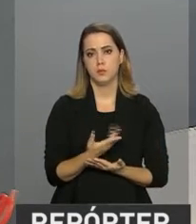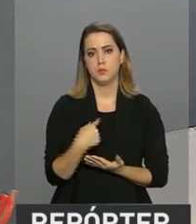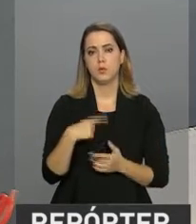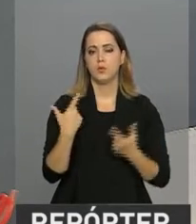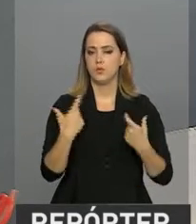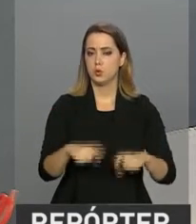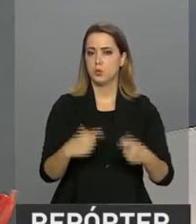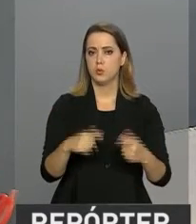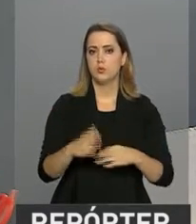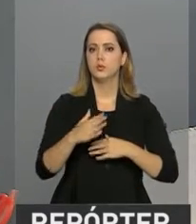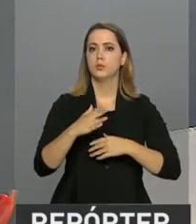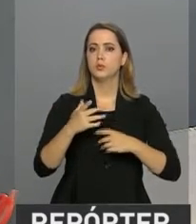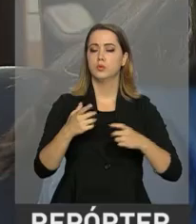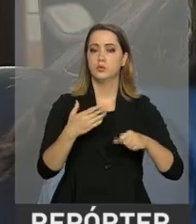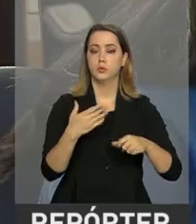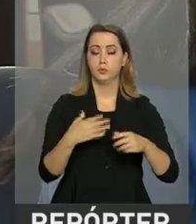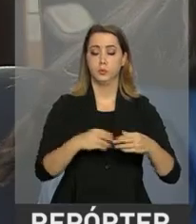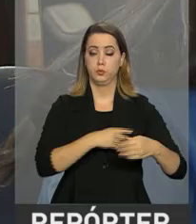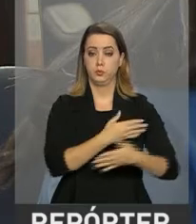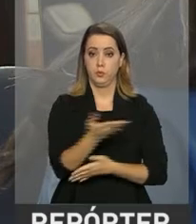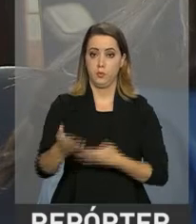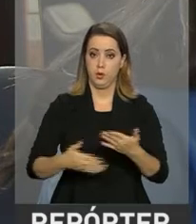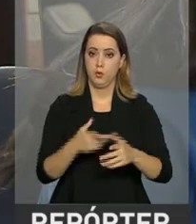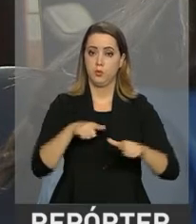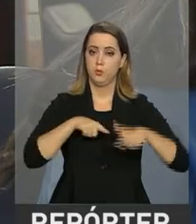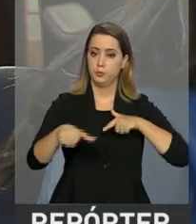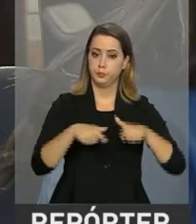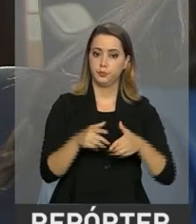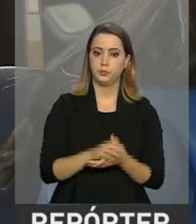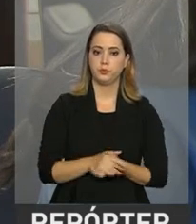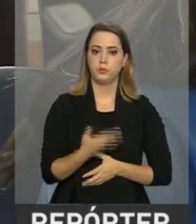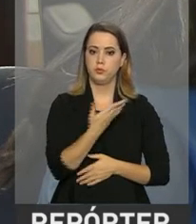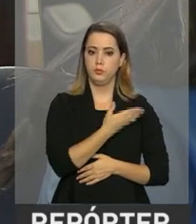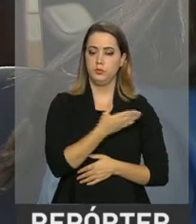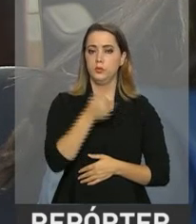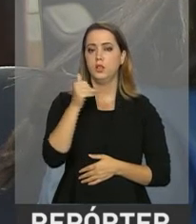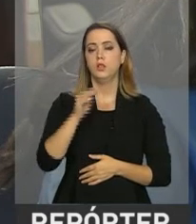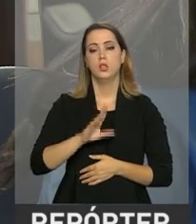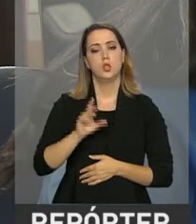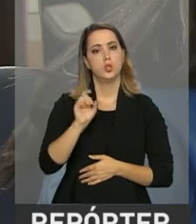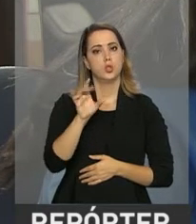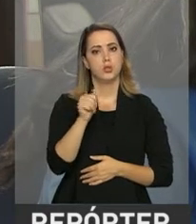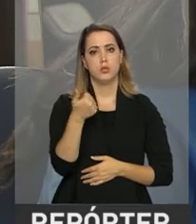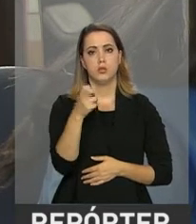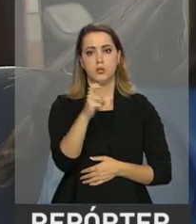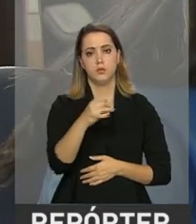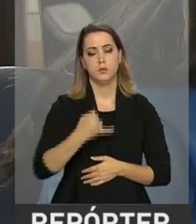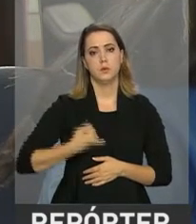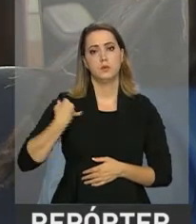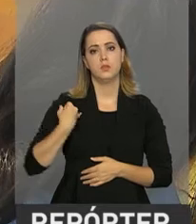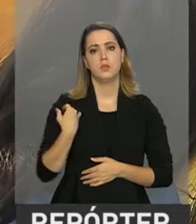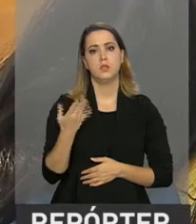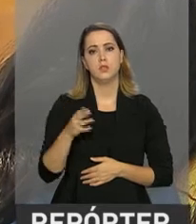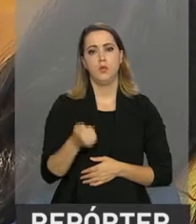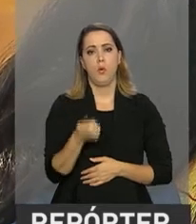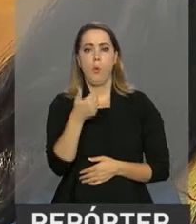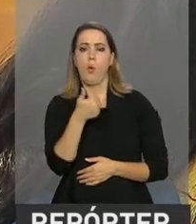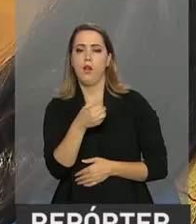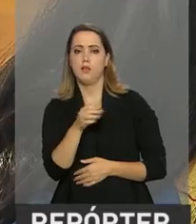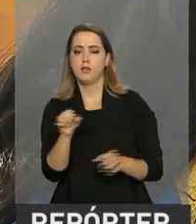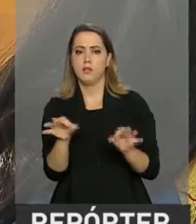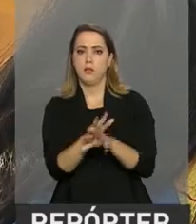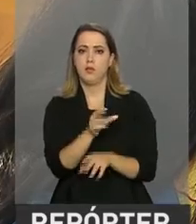seu espaço no mercado de trabalho já a vitória só tem 15 anos ainda está terminando o ensino fundamental mas já